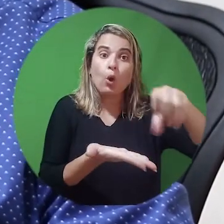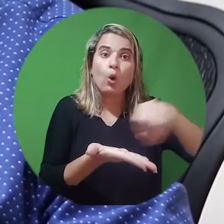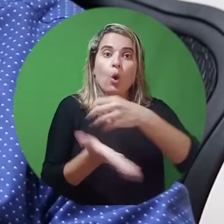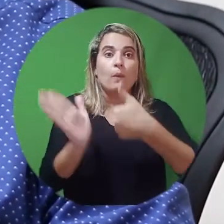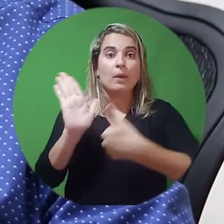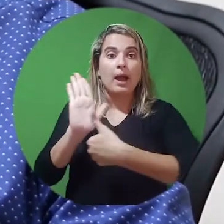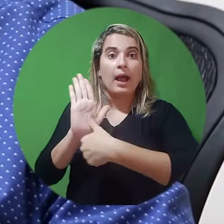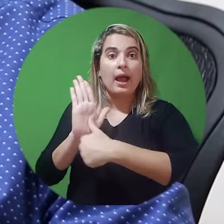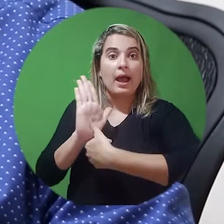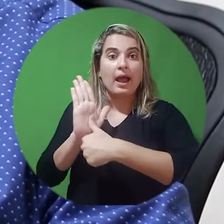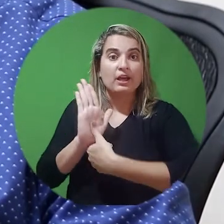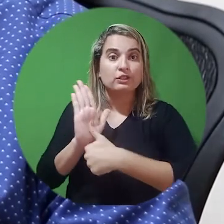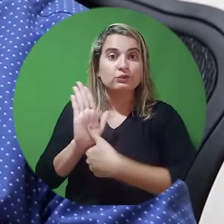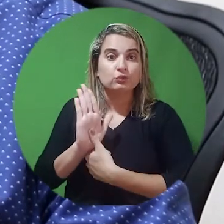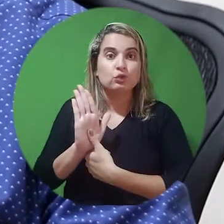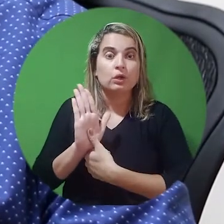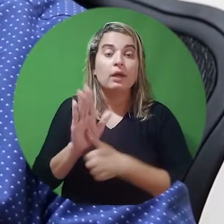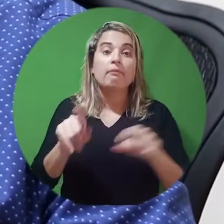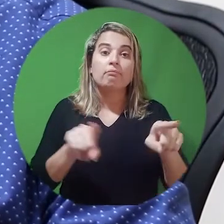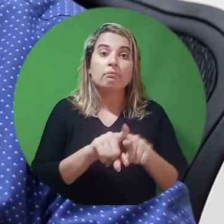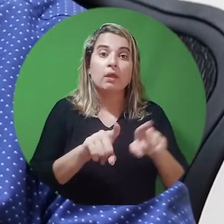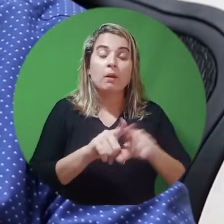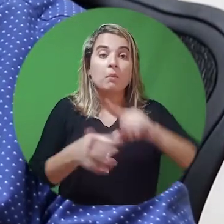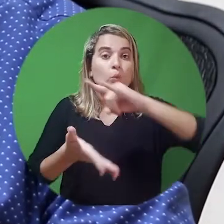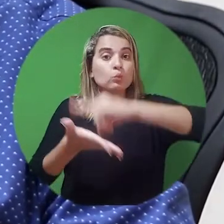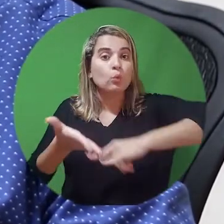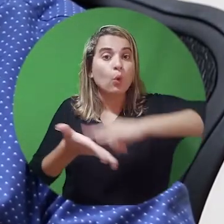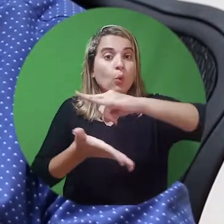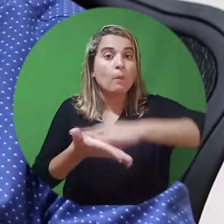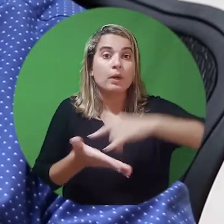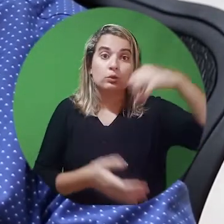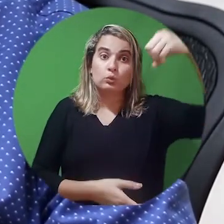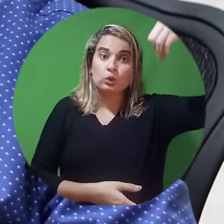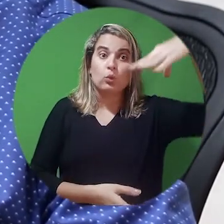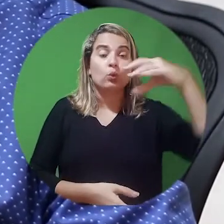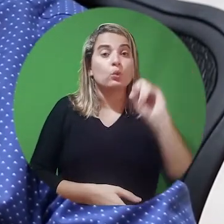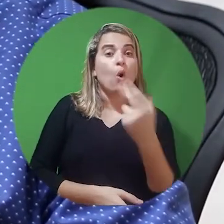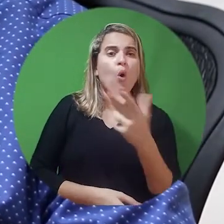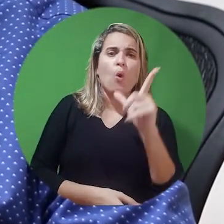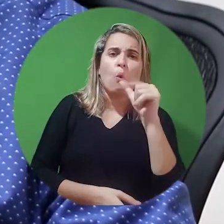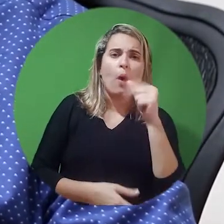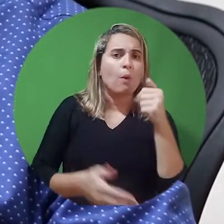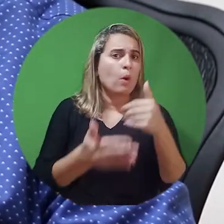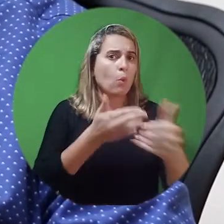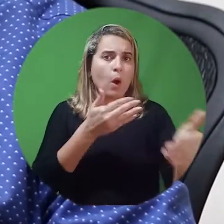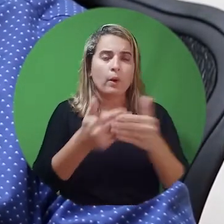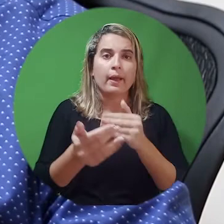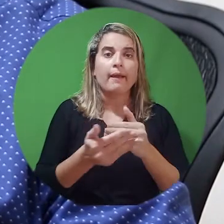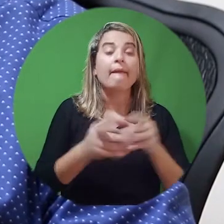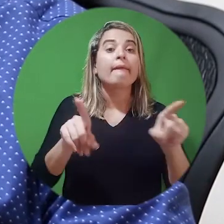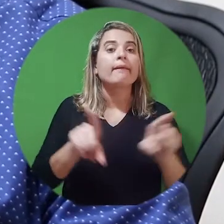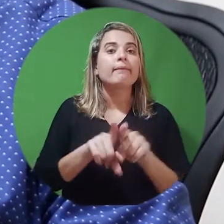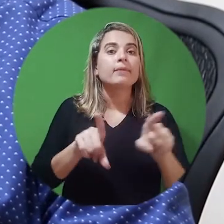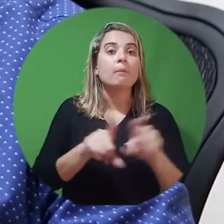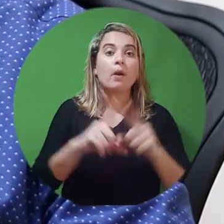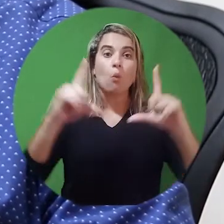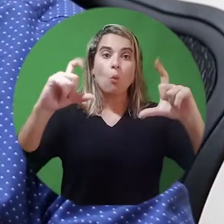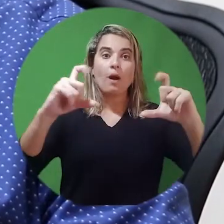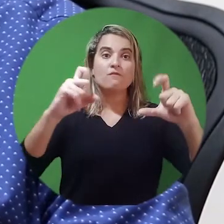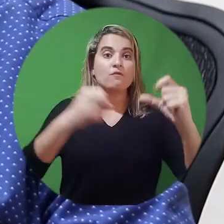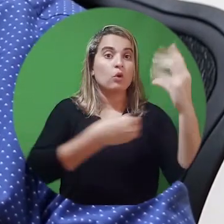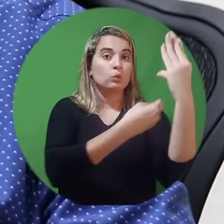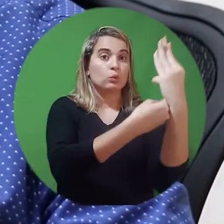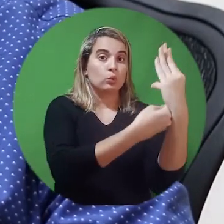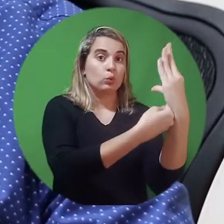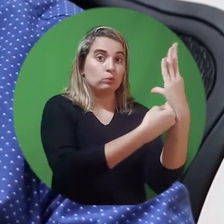documento de identificação com foto e um comprovante de residência e também uma selfie a selfie ele